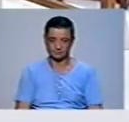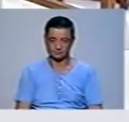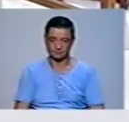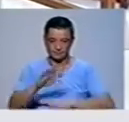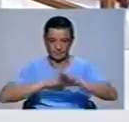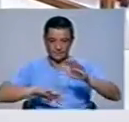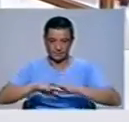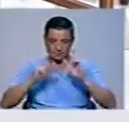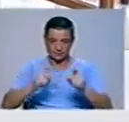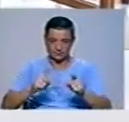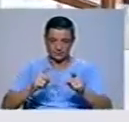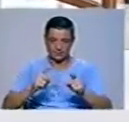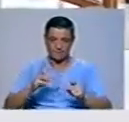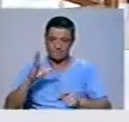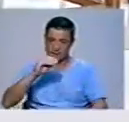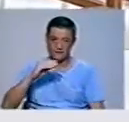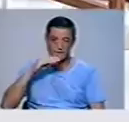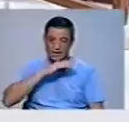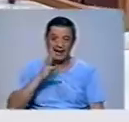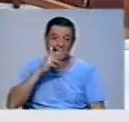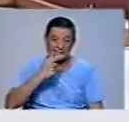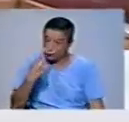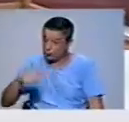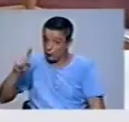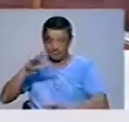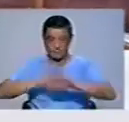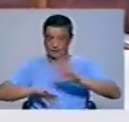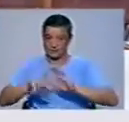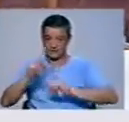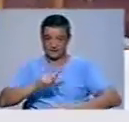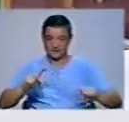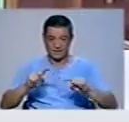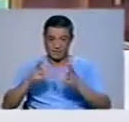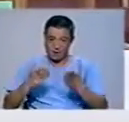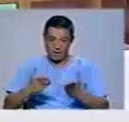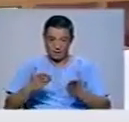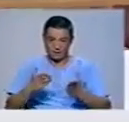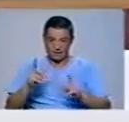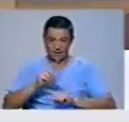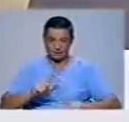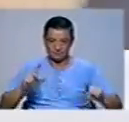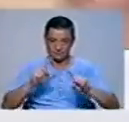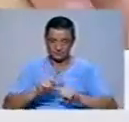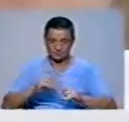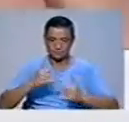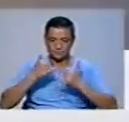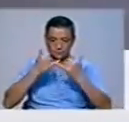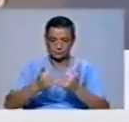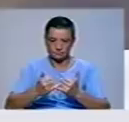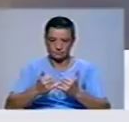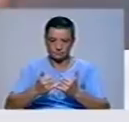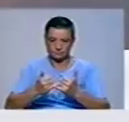Faça isto com a massa mais fria, não com ela assim a ferver e a sair do lume, como acontece agora. Depois, a partir